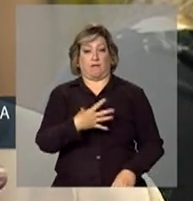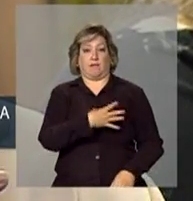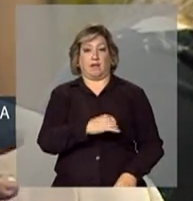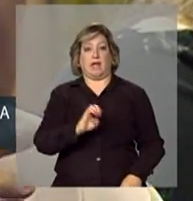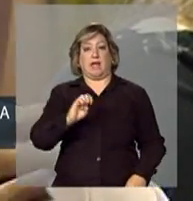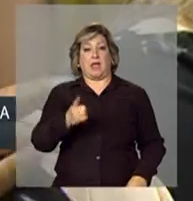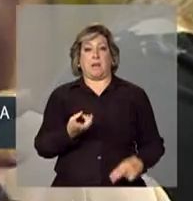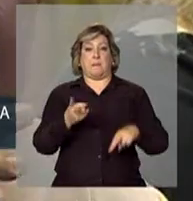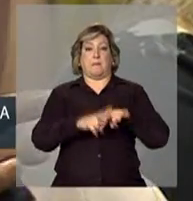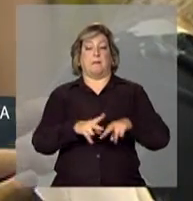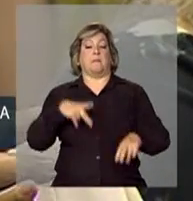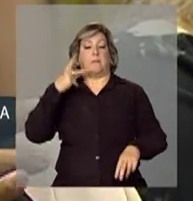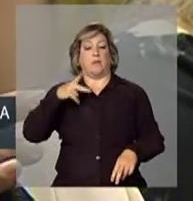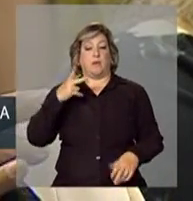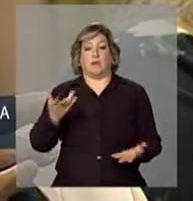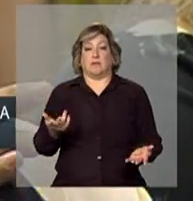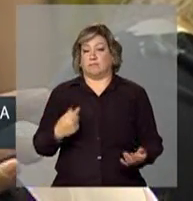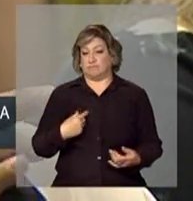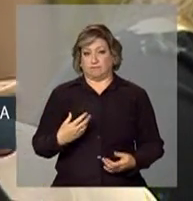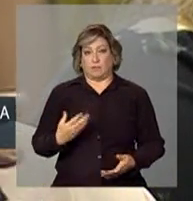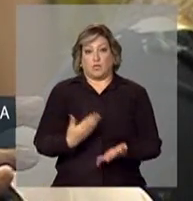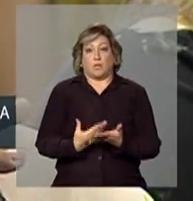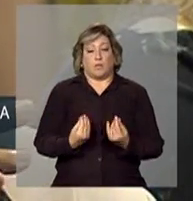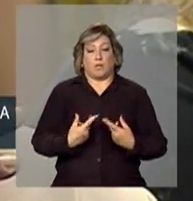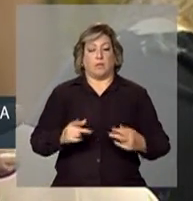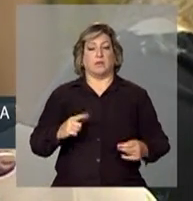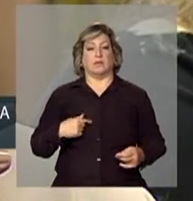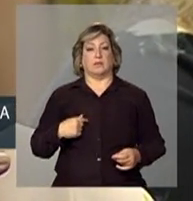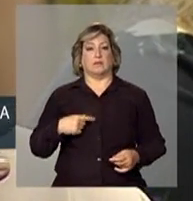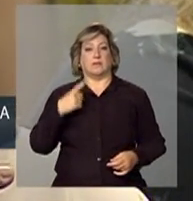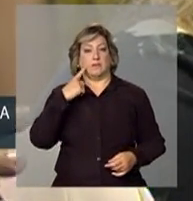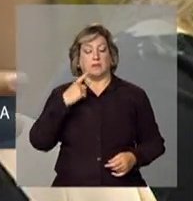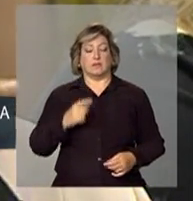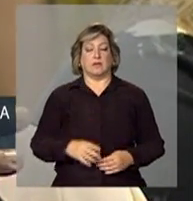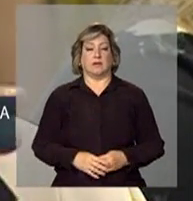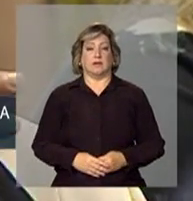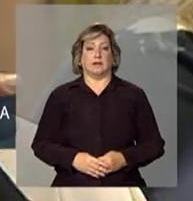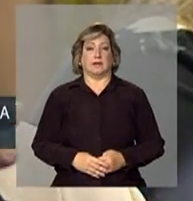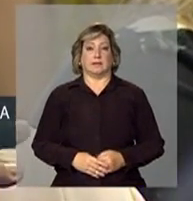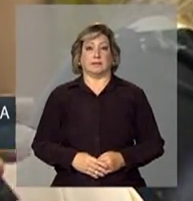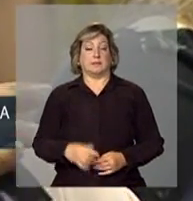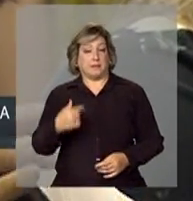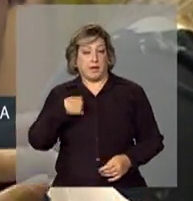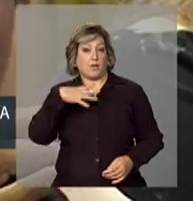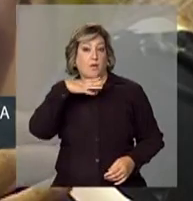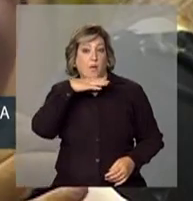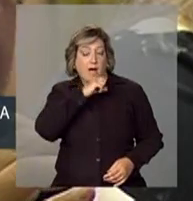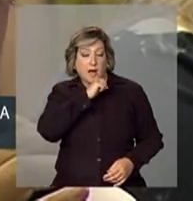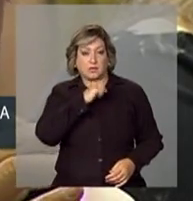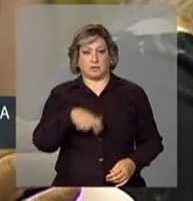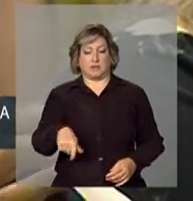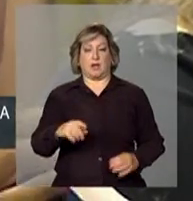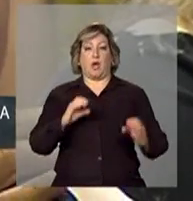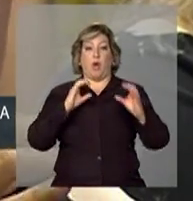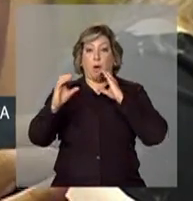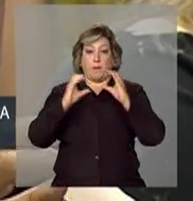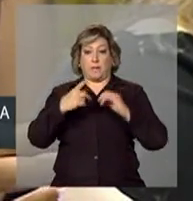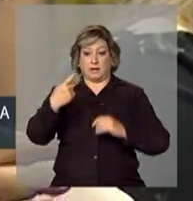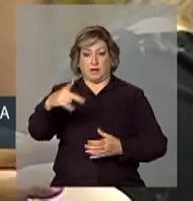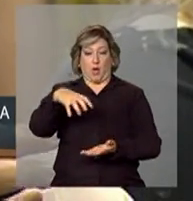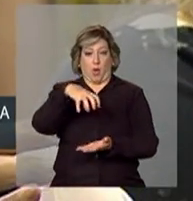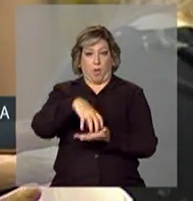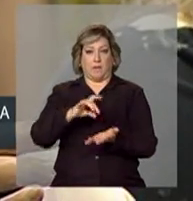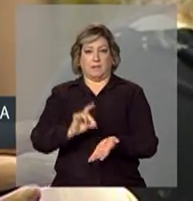senhora imagina. Eu vivia correndo para um lado e para o outro, fugindo para um lado e para o outro. E eu acho a comunicação da Comissão